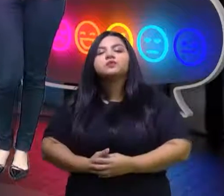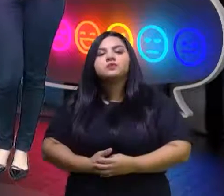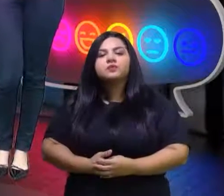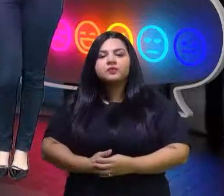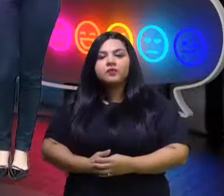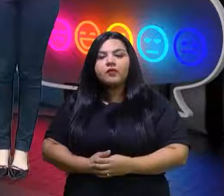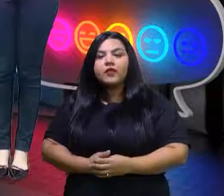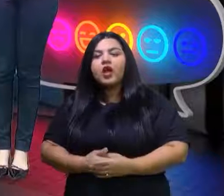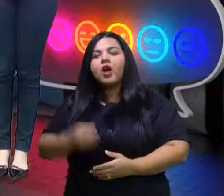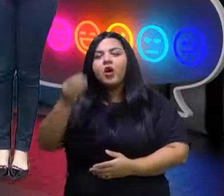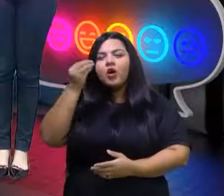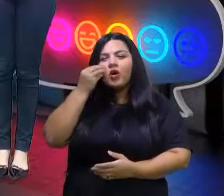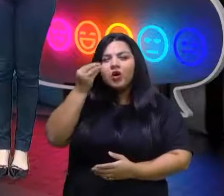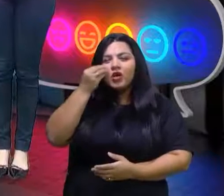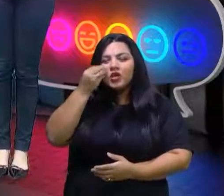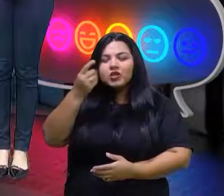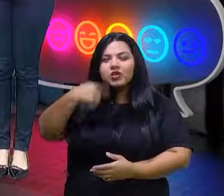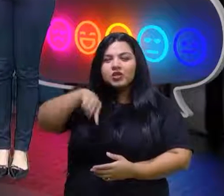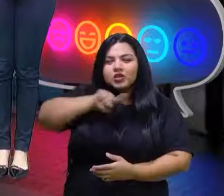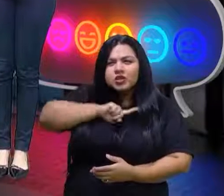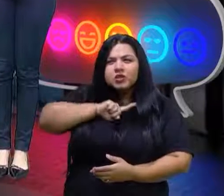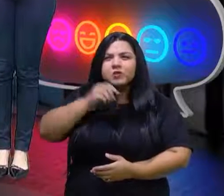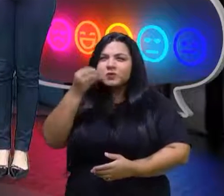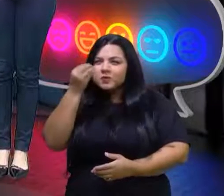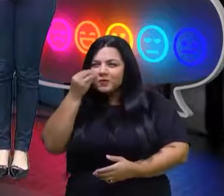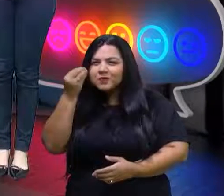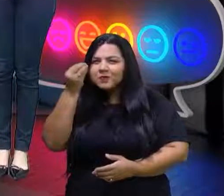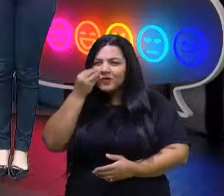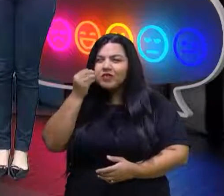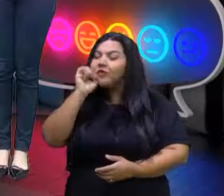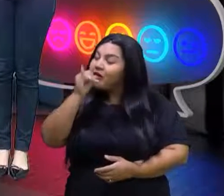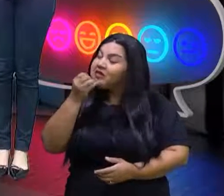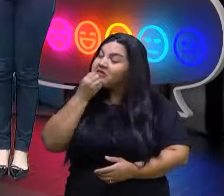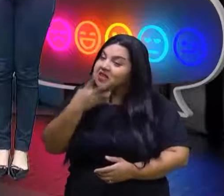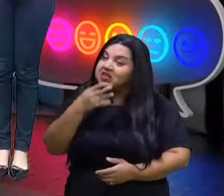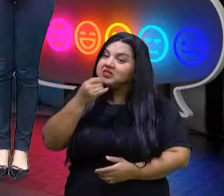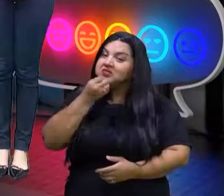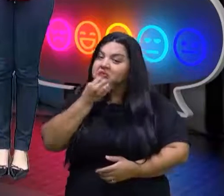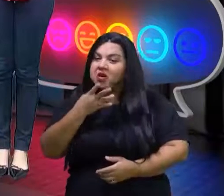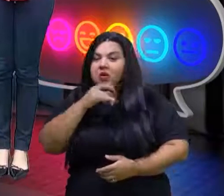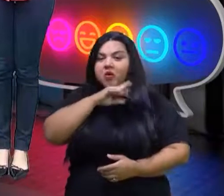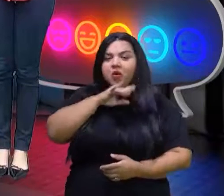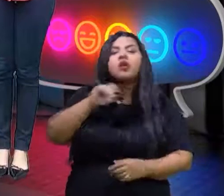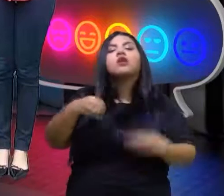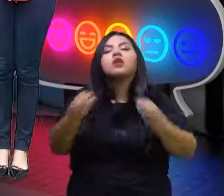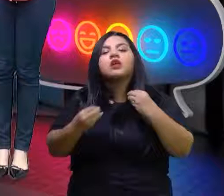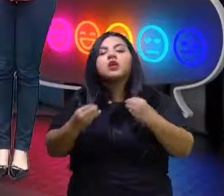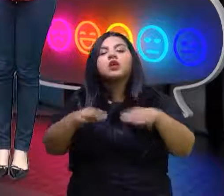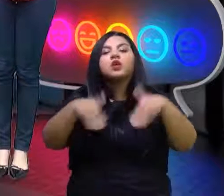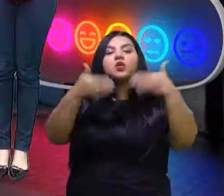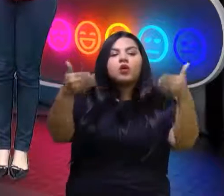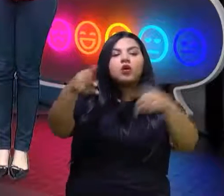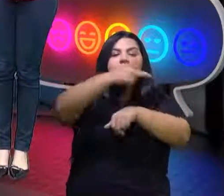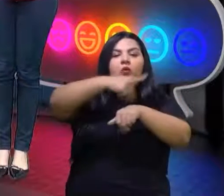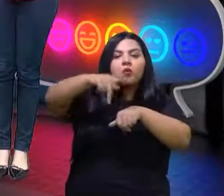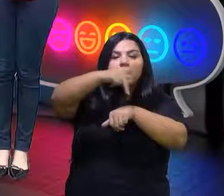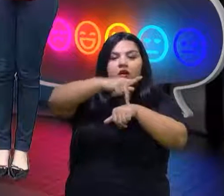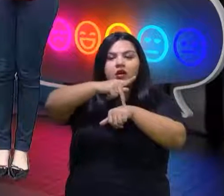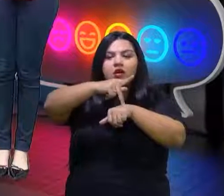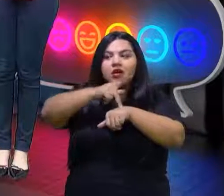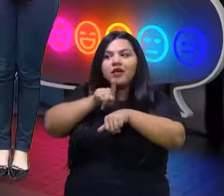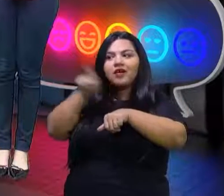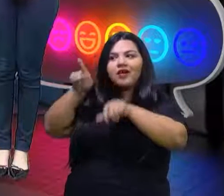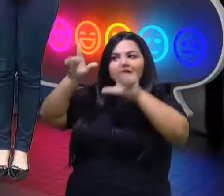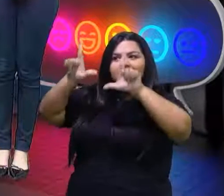E olha só, a gente está testando, tá? Vamos ver se vai funcionar ou não. E a pergunta é, de qual país é